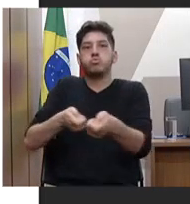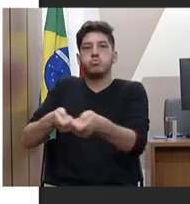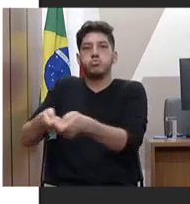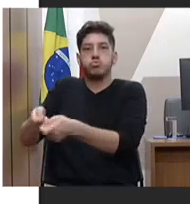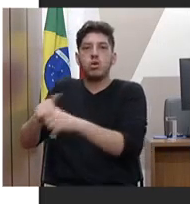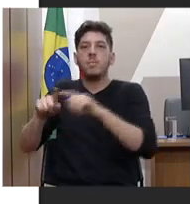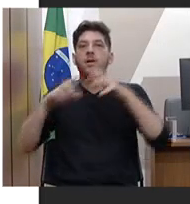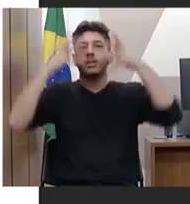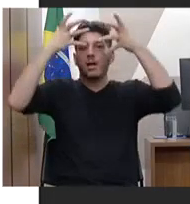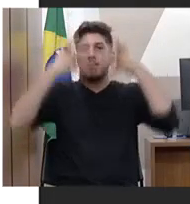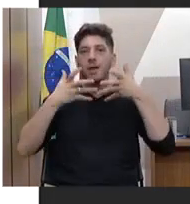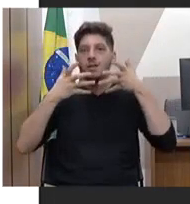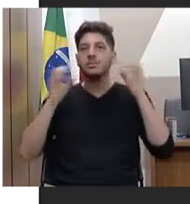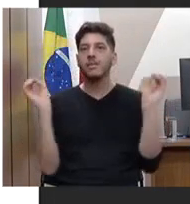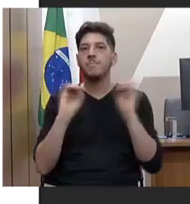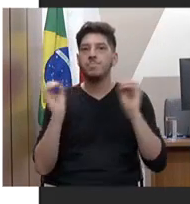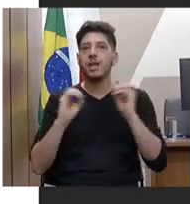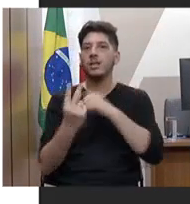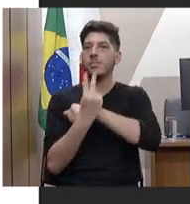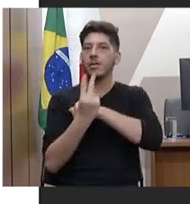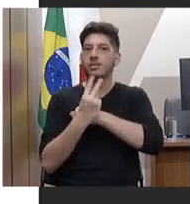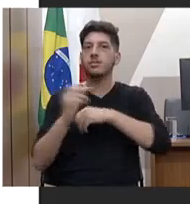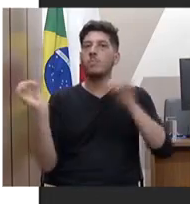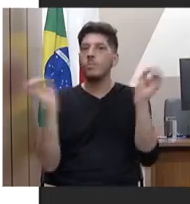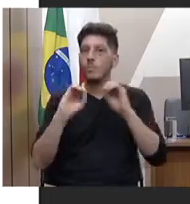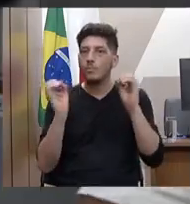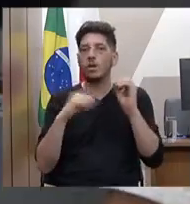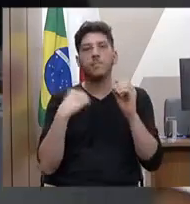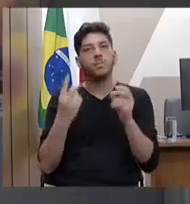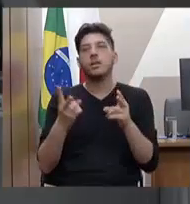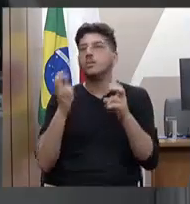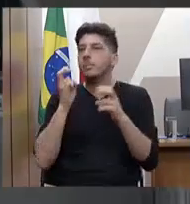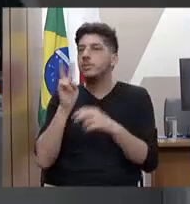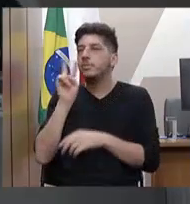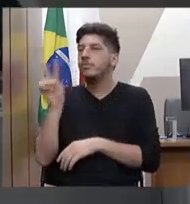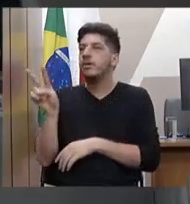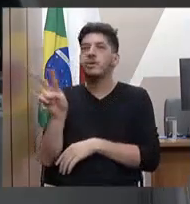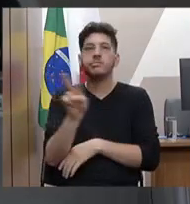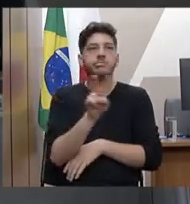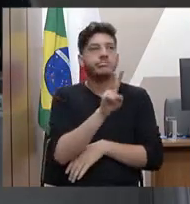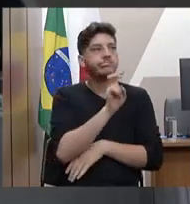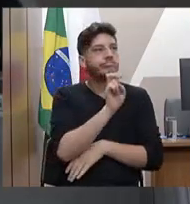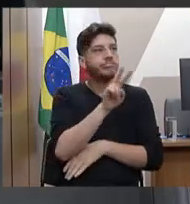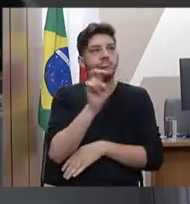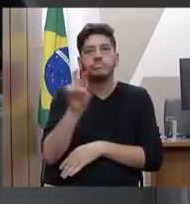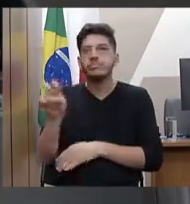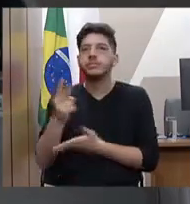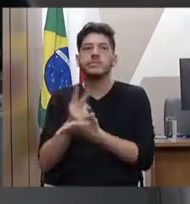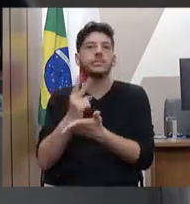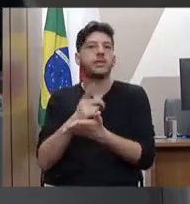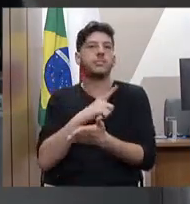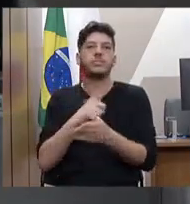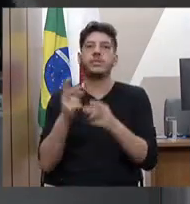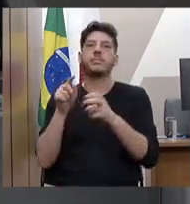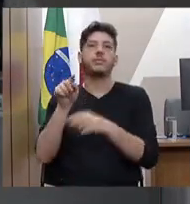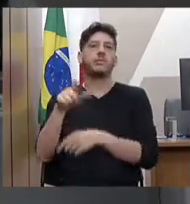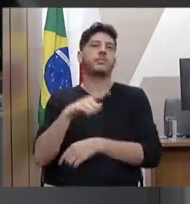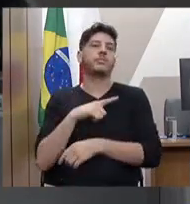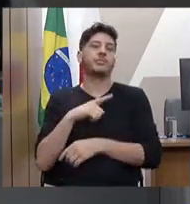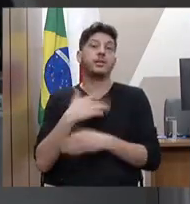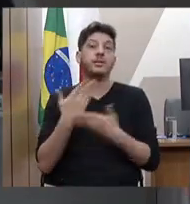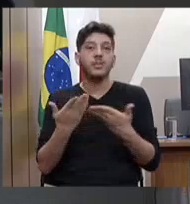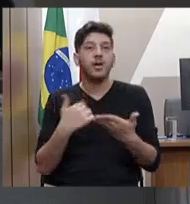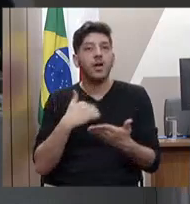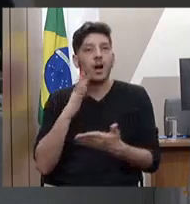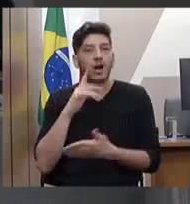sem investimento adequada né a gente vê isso é muito recorrente nos grupos móveis a gente chega mas assim Acho que eu posso